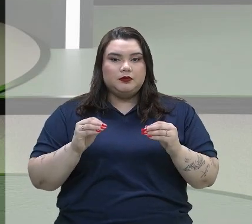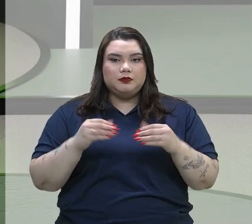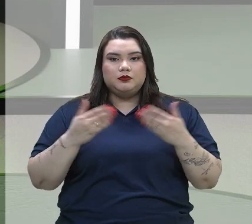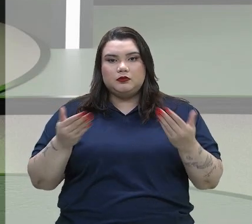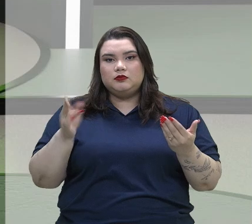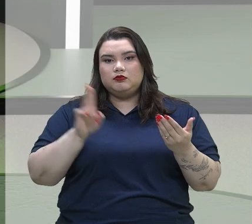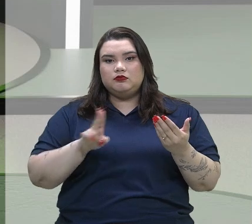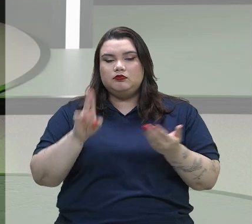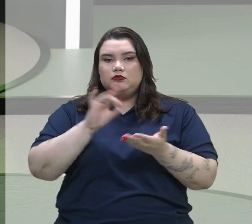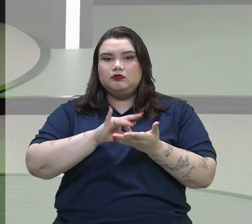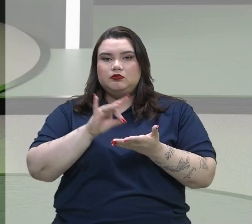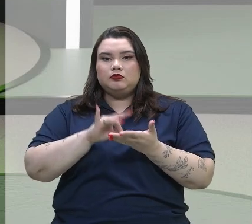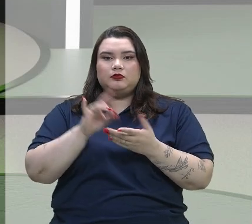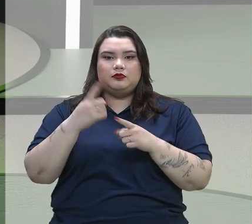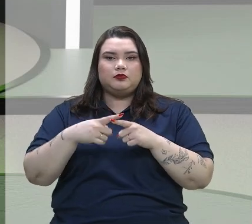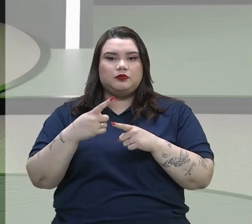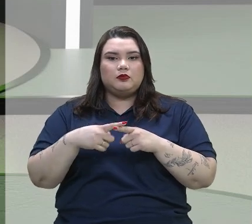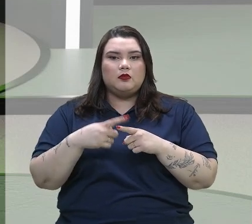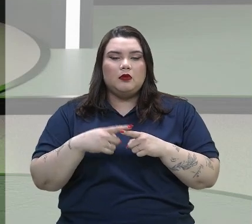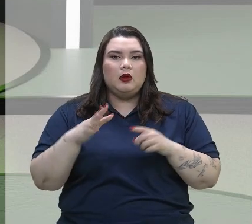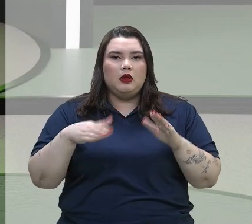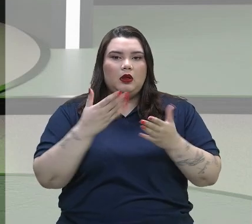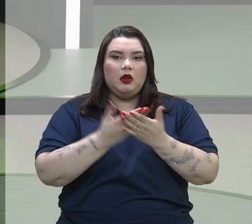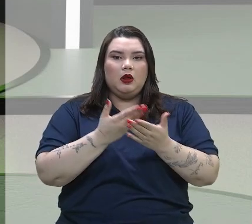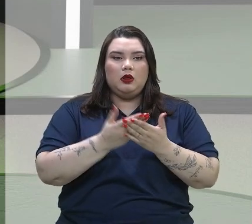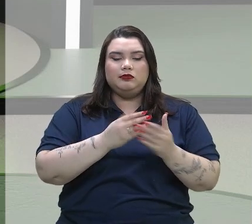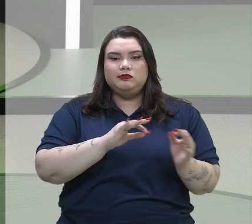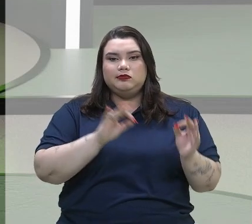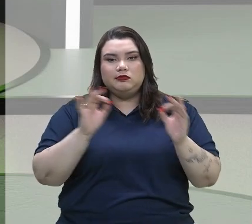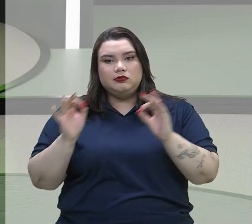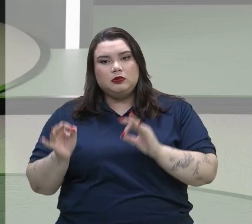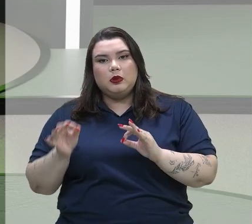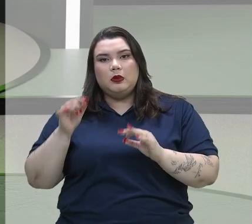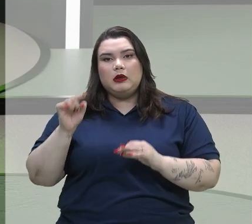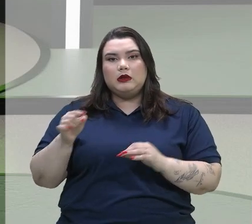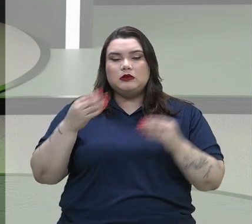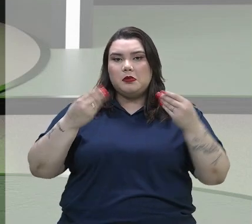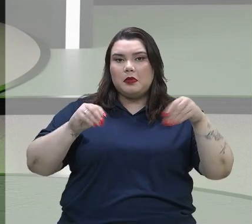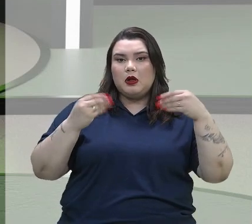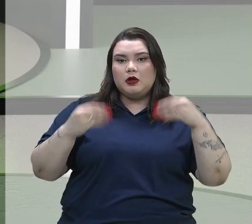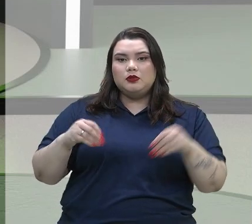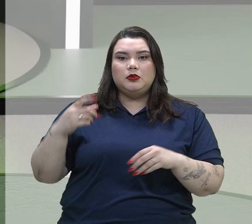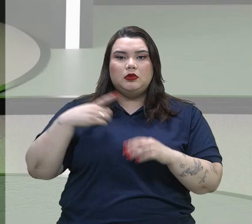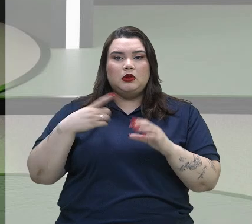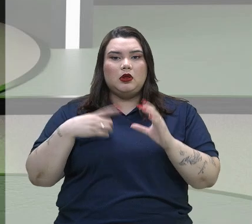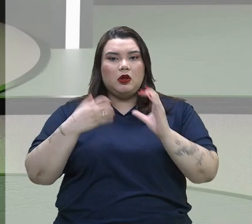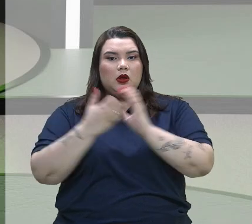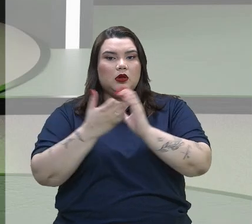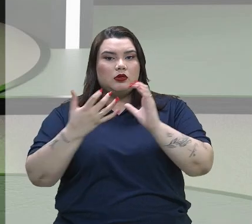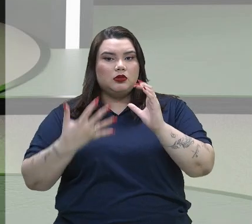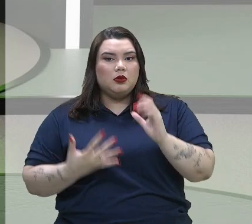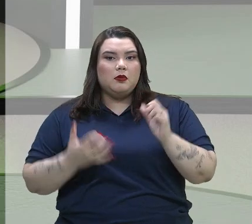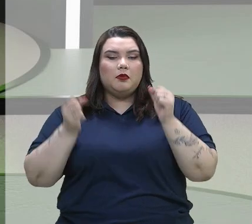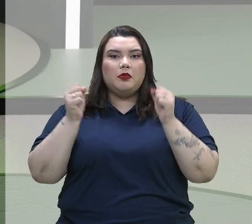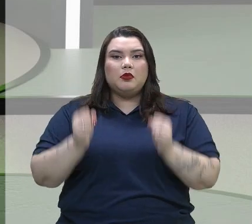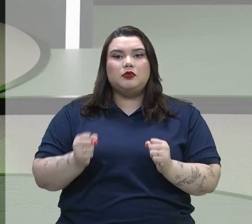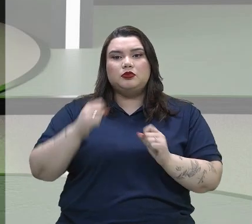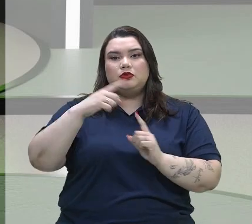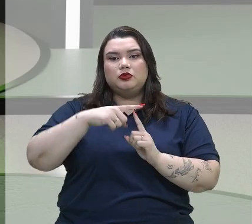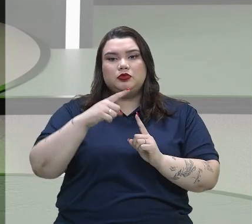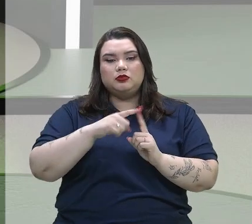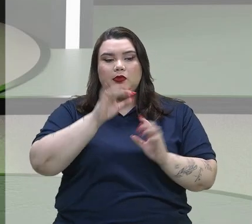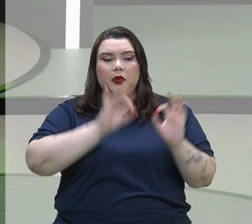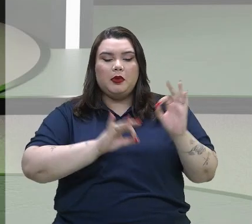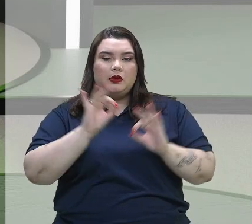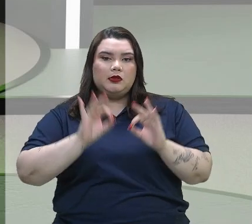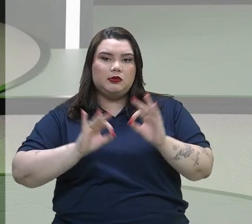útil, é verdade, porque a gente vai ver durante a aula que o plástico ele tem umas propriedades que ele pode ser moldável,